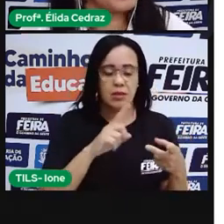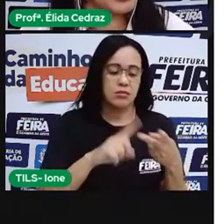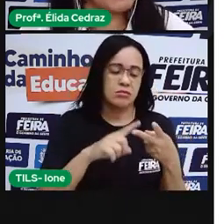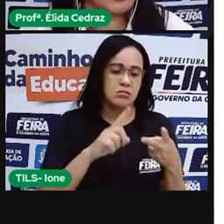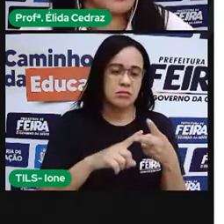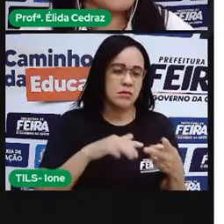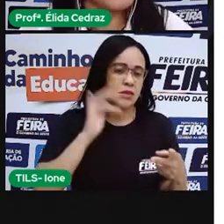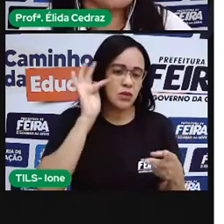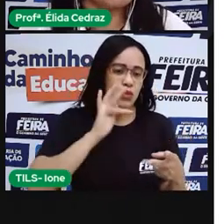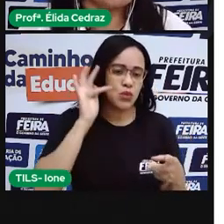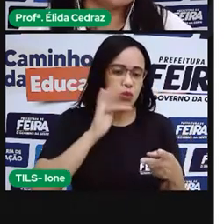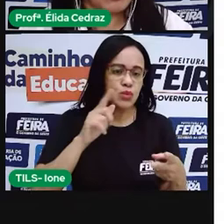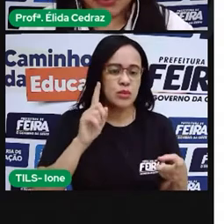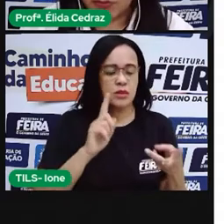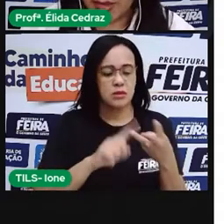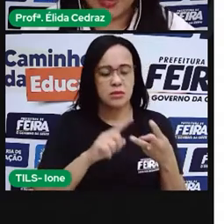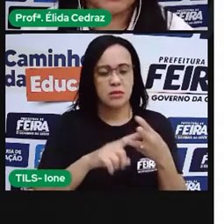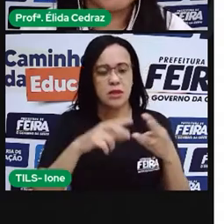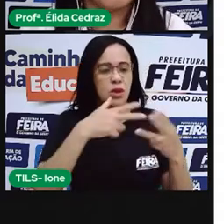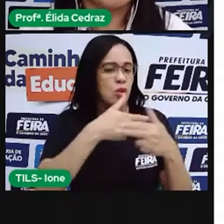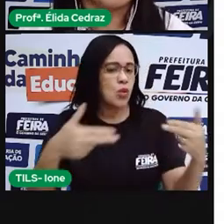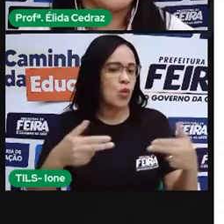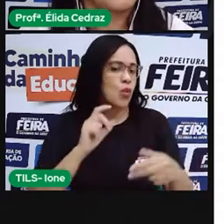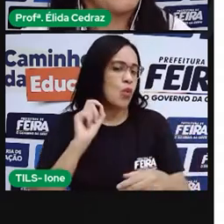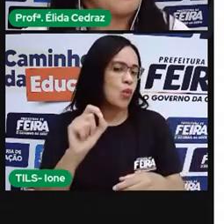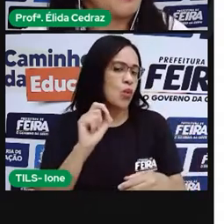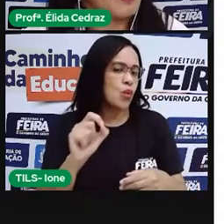Que objeto é esse? Vamos ver.